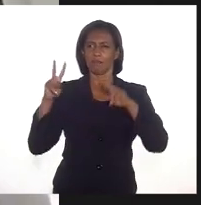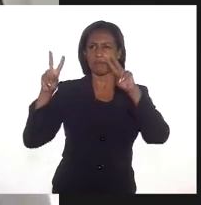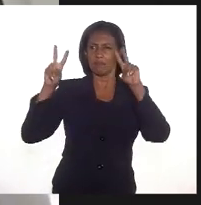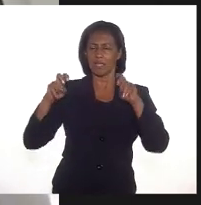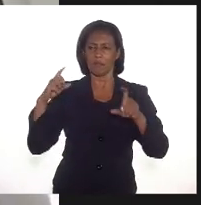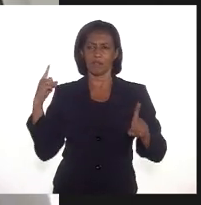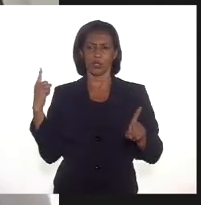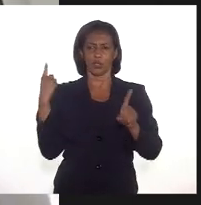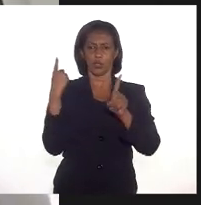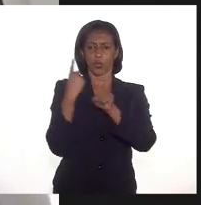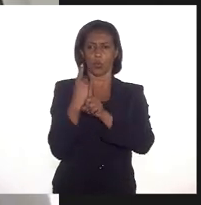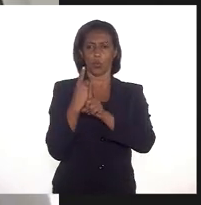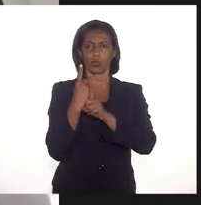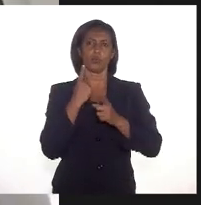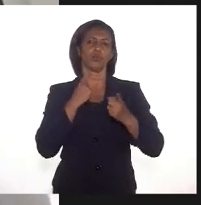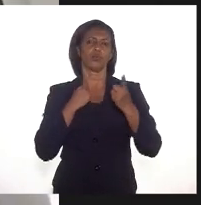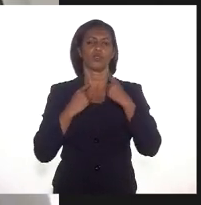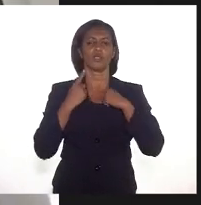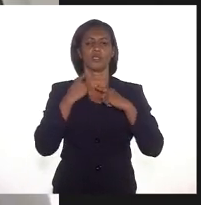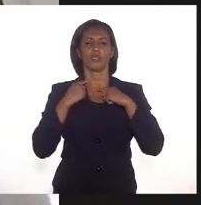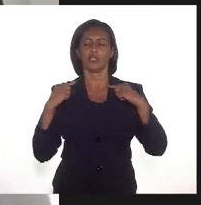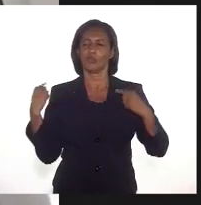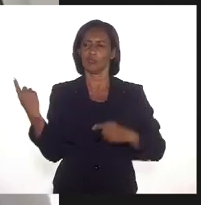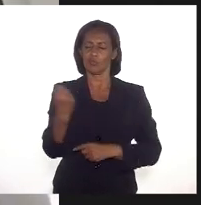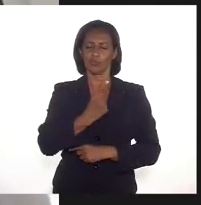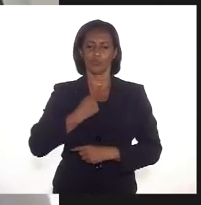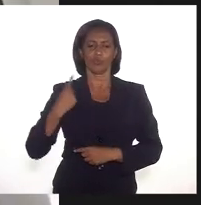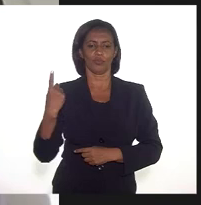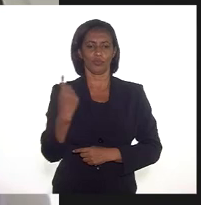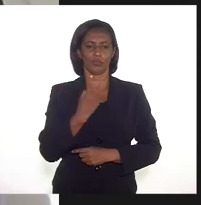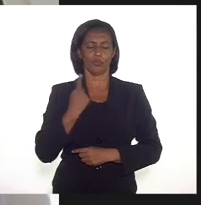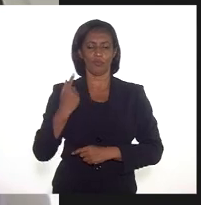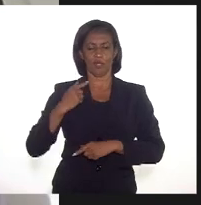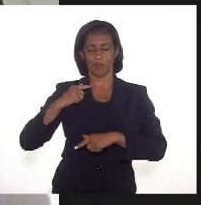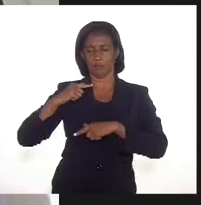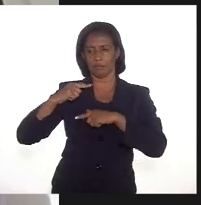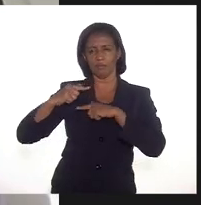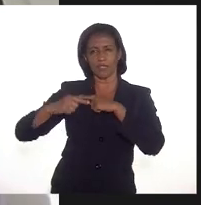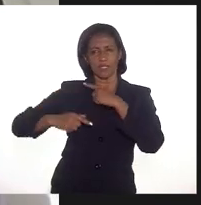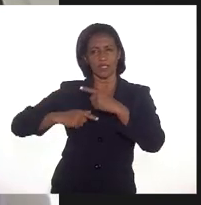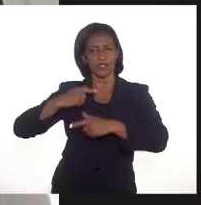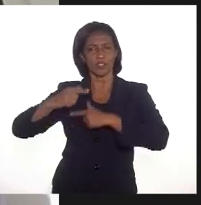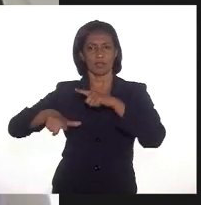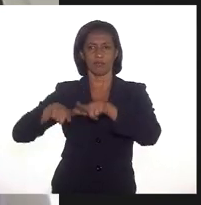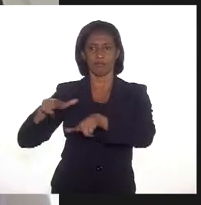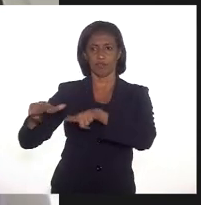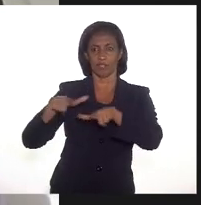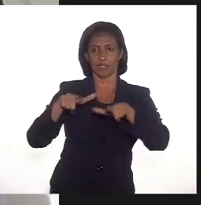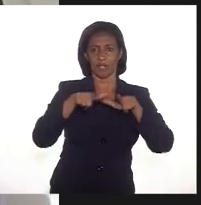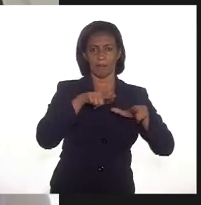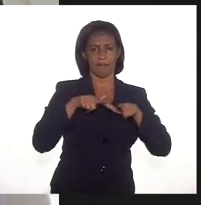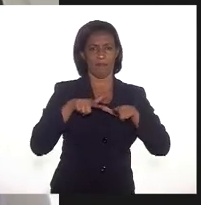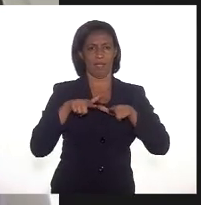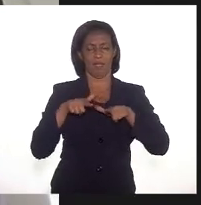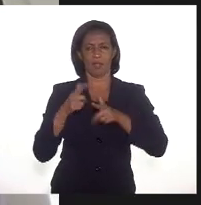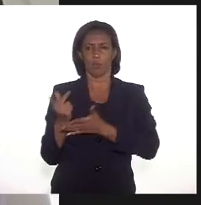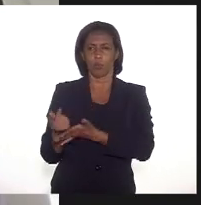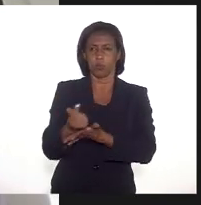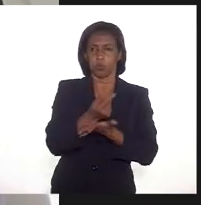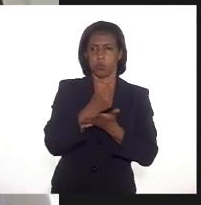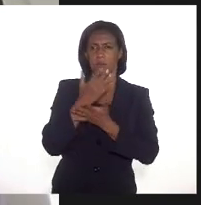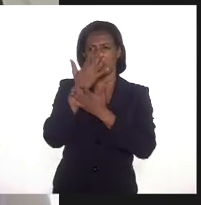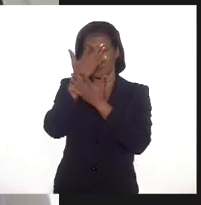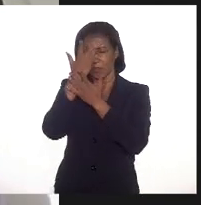de encontro ao desejo de todos nós, que é da geração de trabalho e renda para a população mais carente, mais